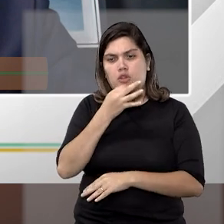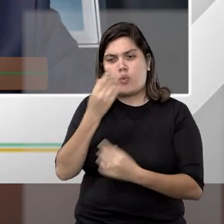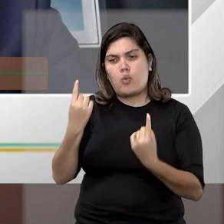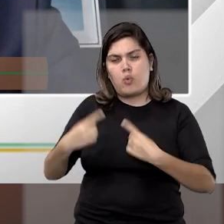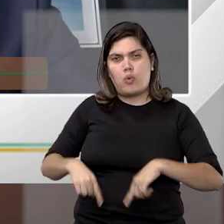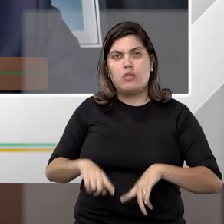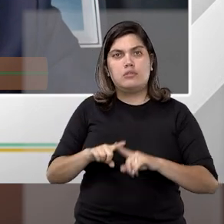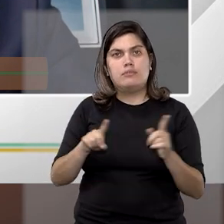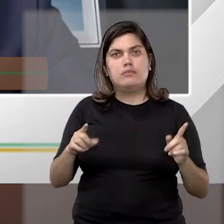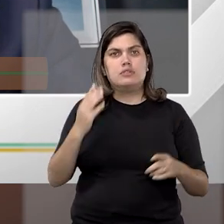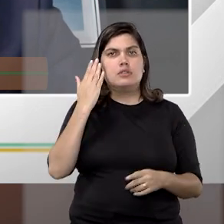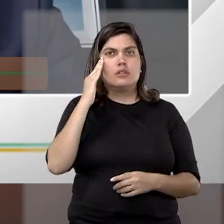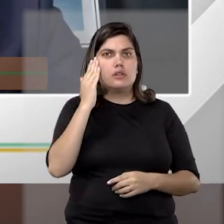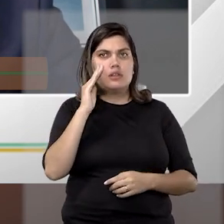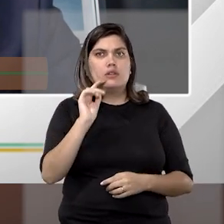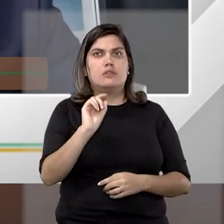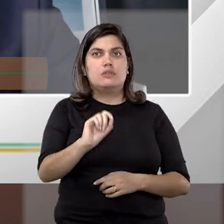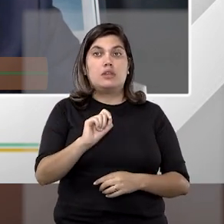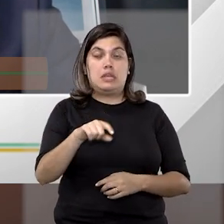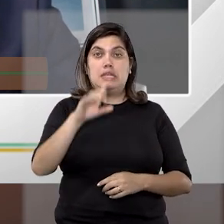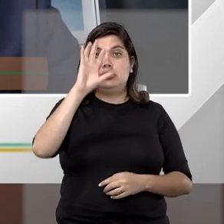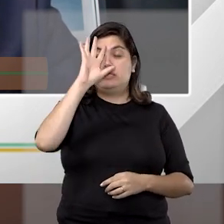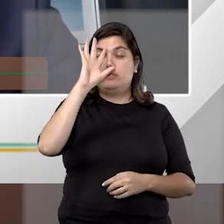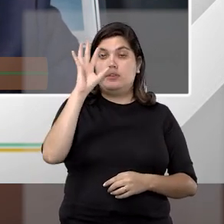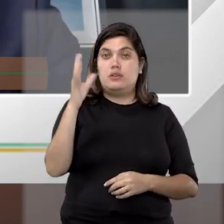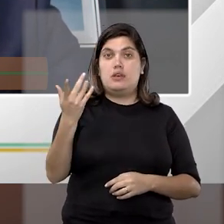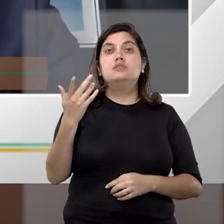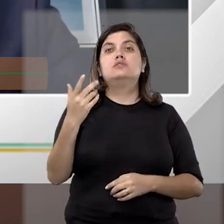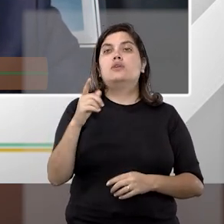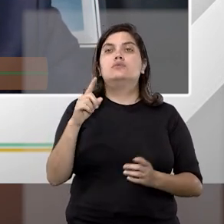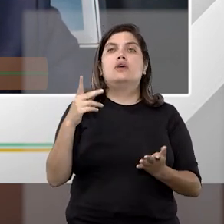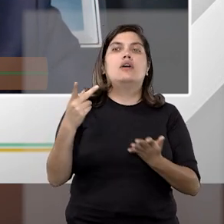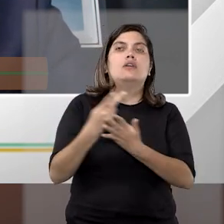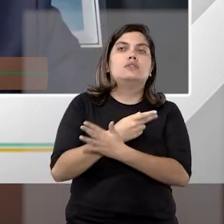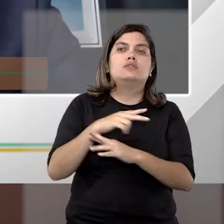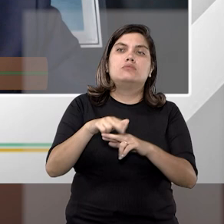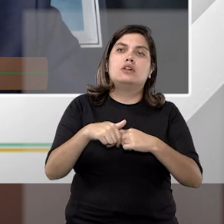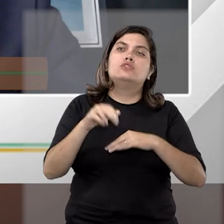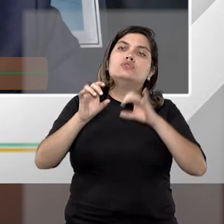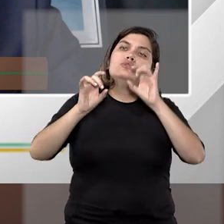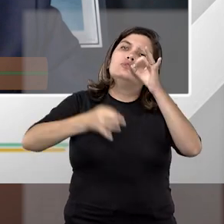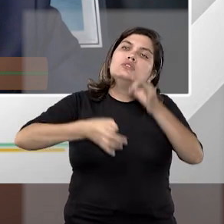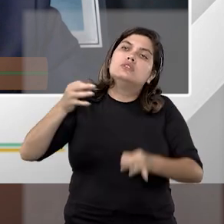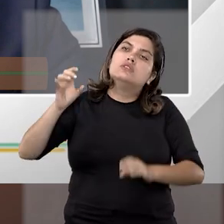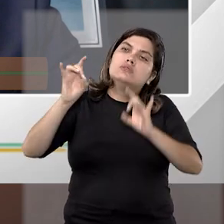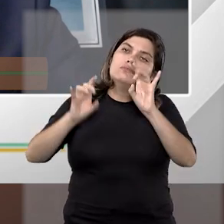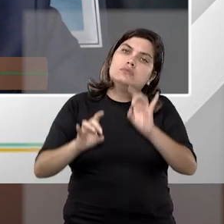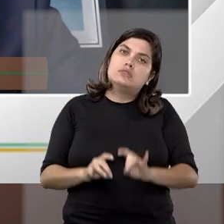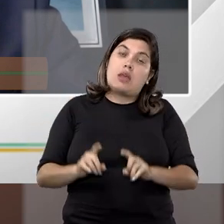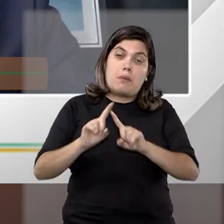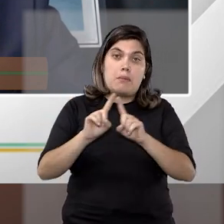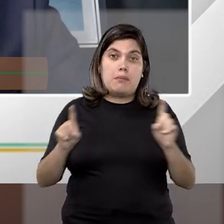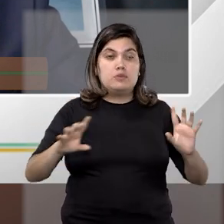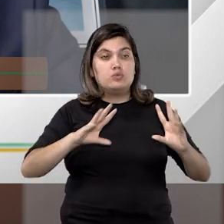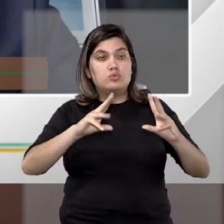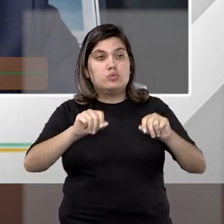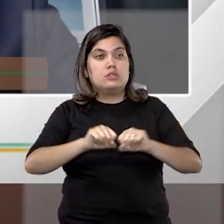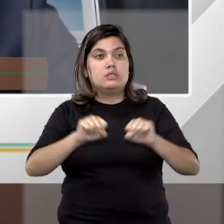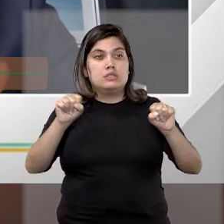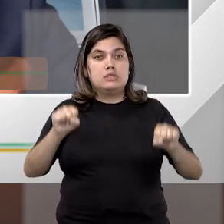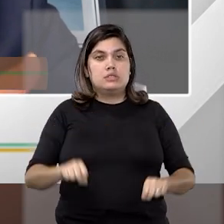as opiniões em contrário eu entendo que este esta esta situação não decorre do juizado especial